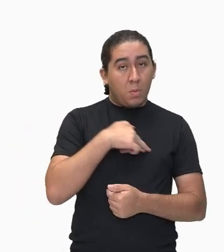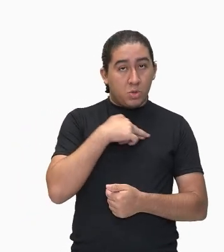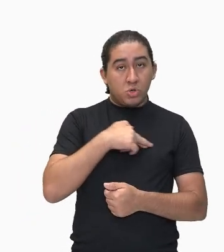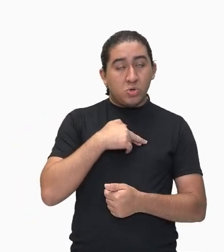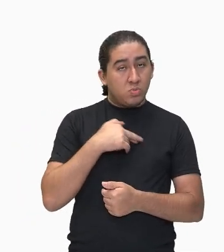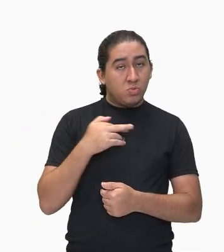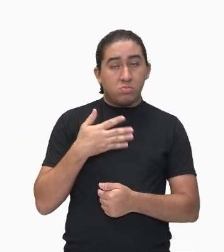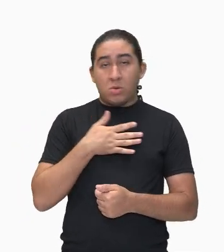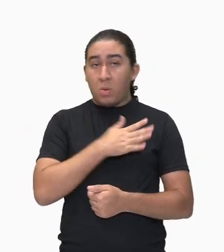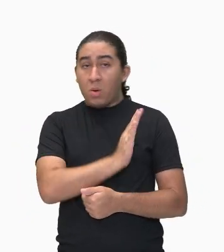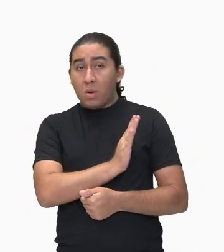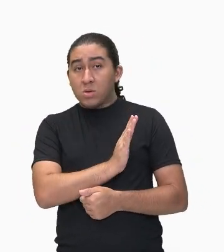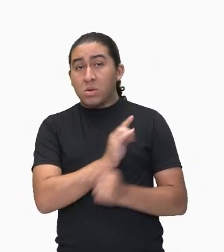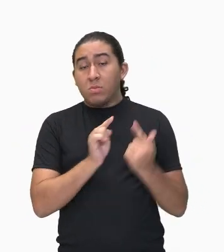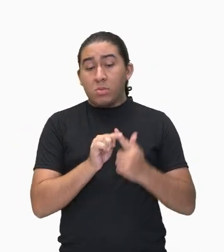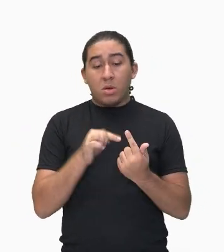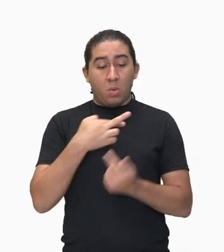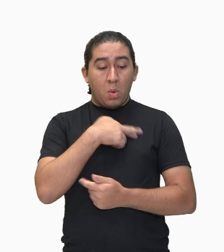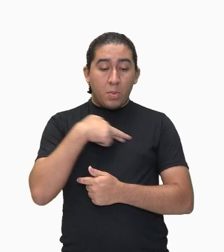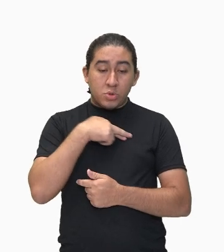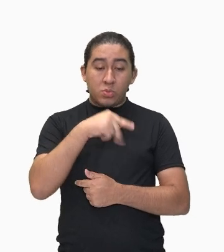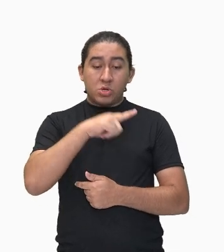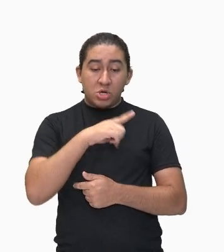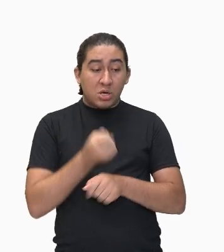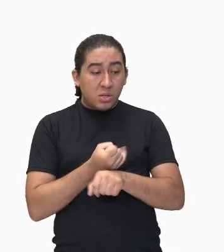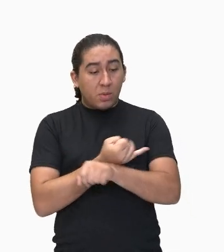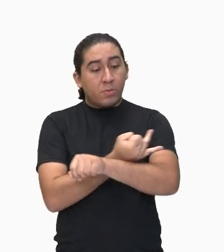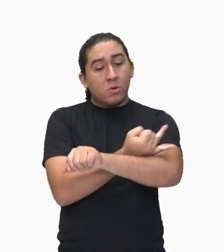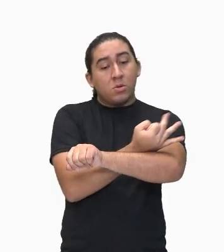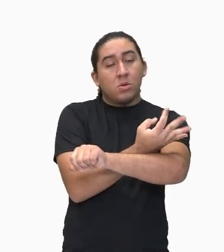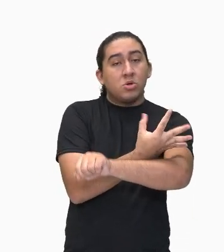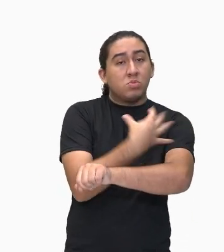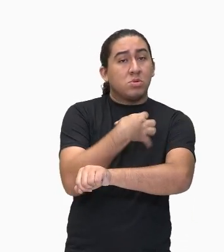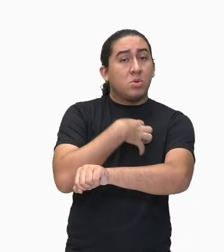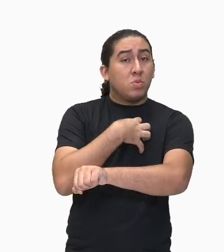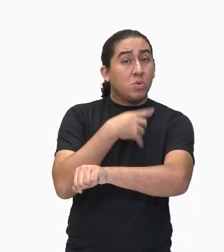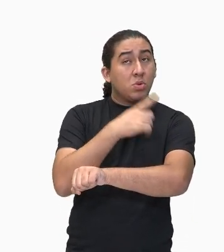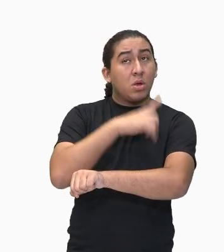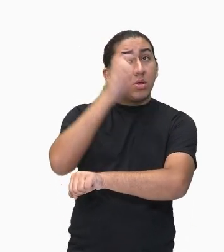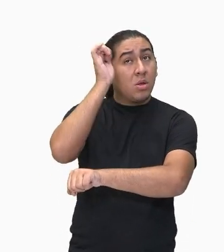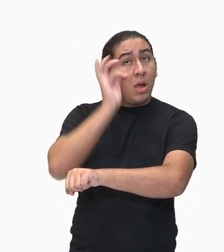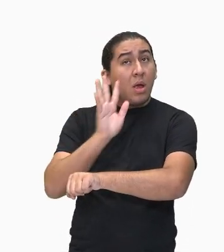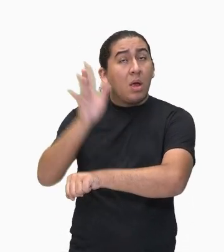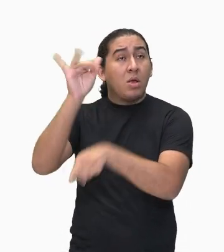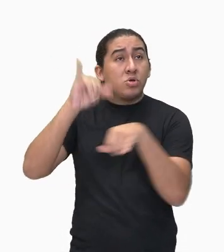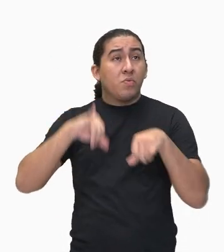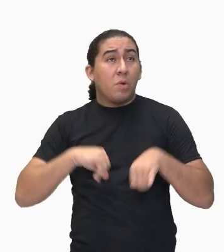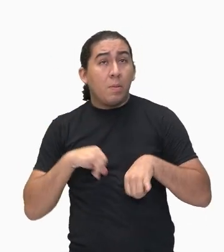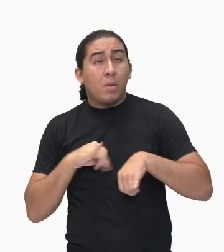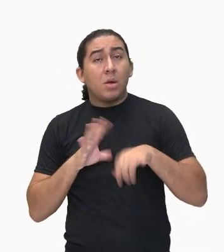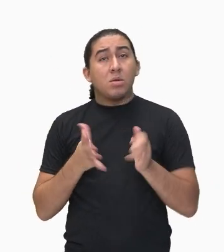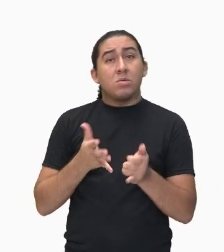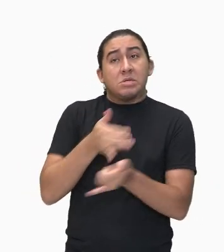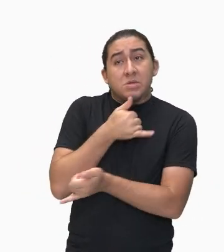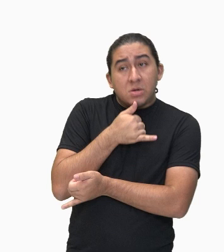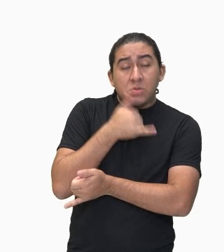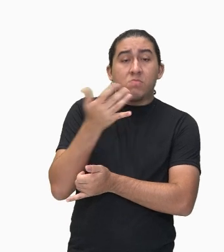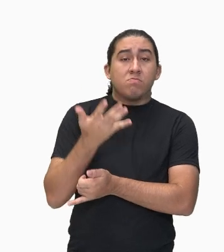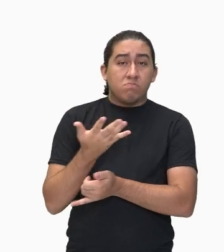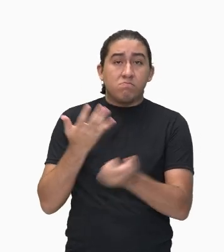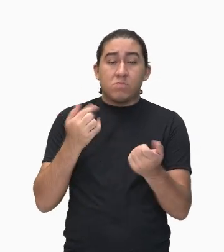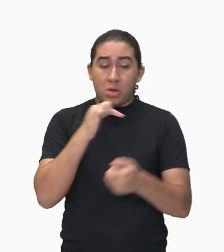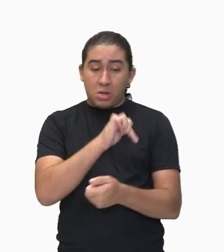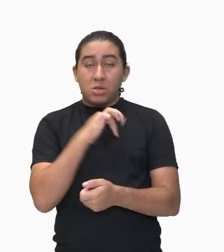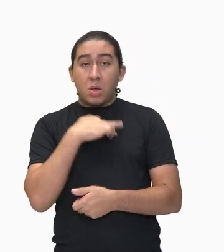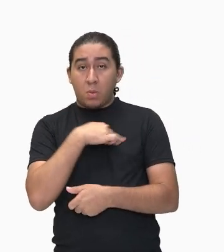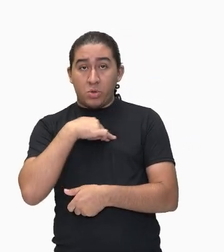aquele sentimentalismo, aquela idealização, aquele sofrimento, aquela angústia que o